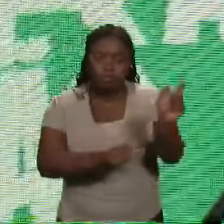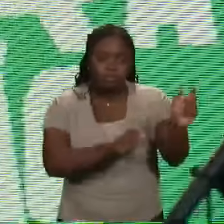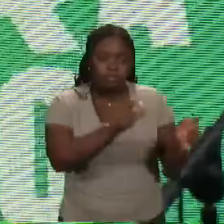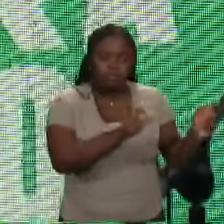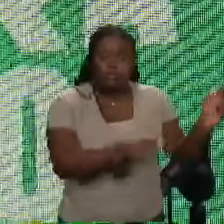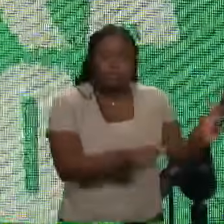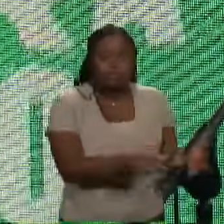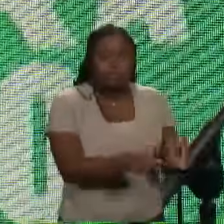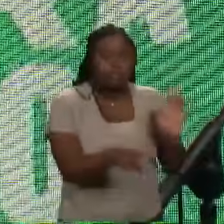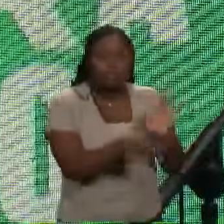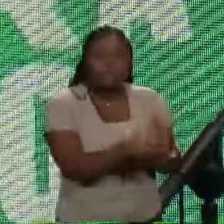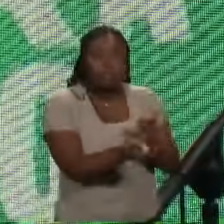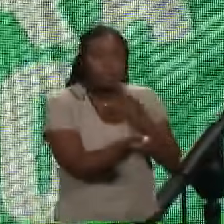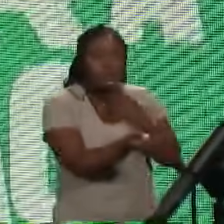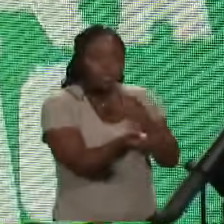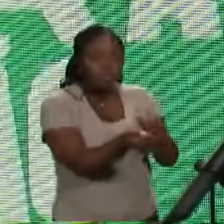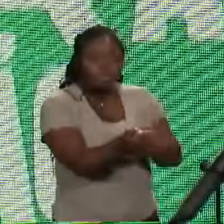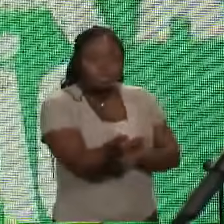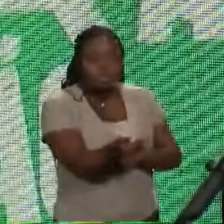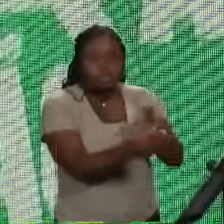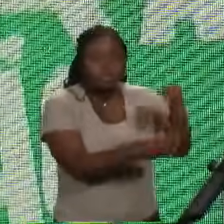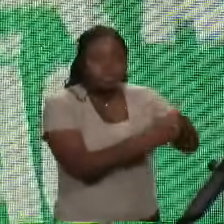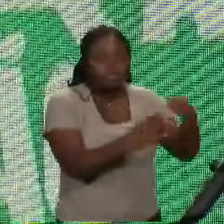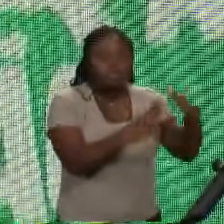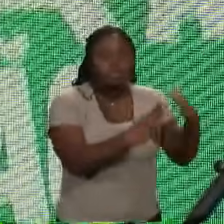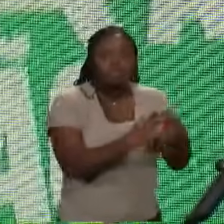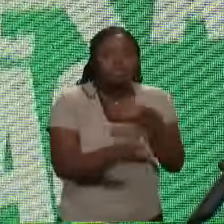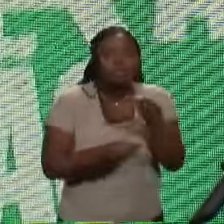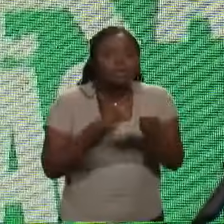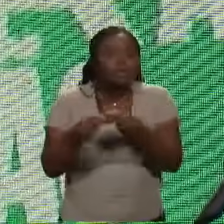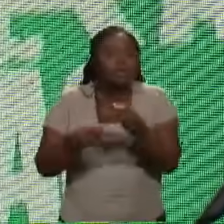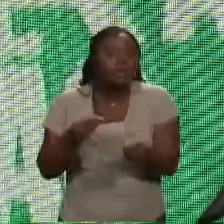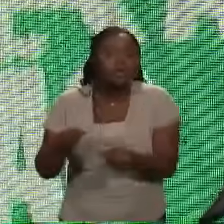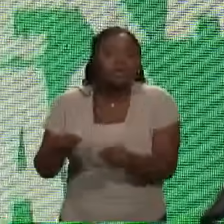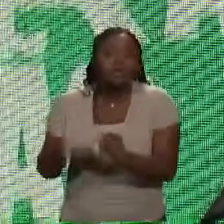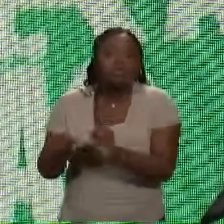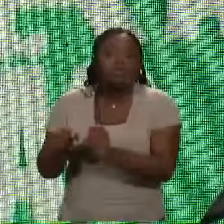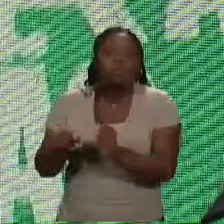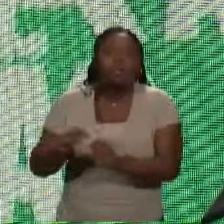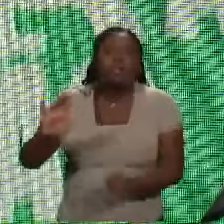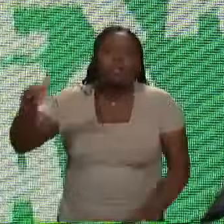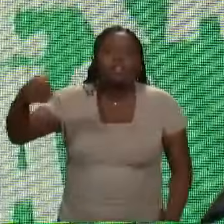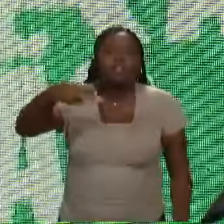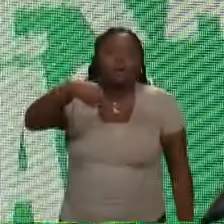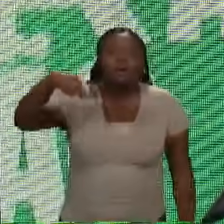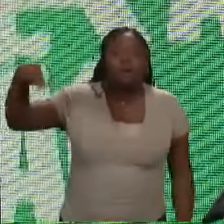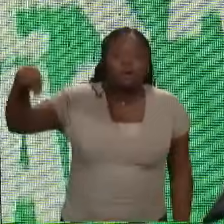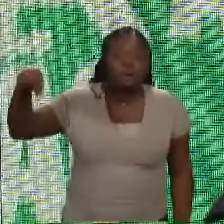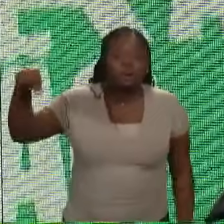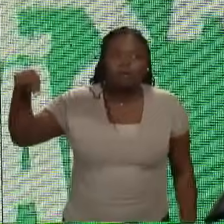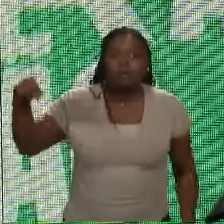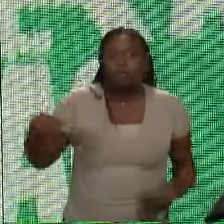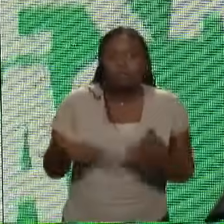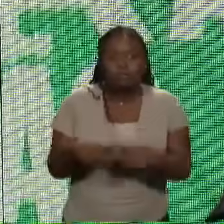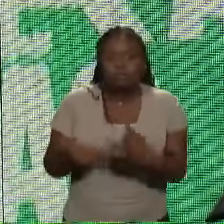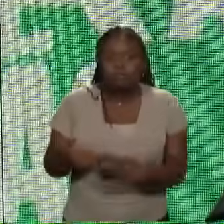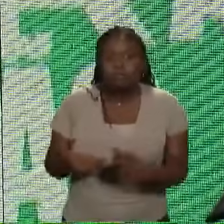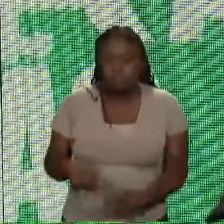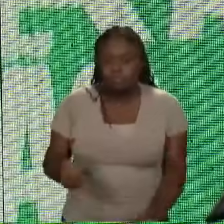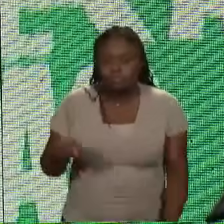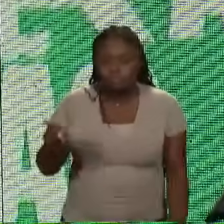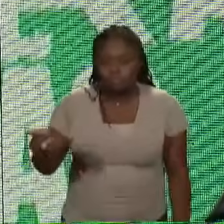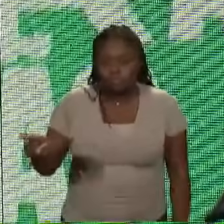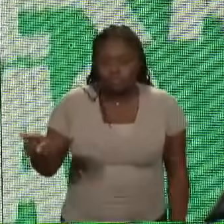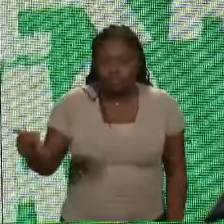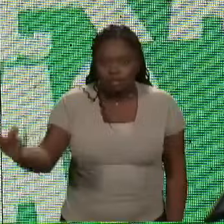próprio sangue, como é que nós vamos fazer uma nora? Porque nora, a nora chegou lá na minha